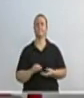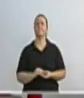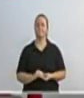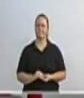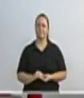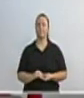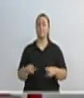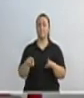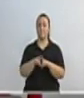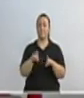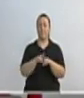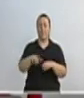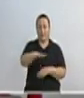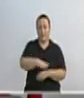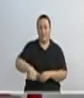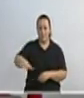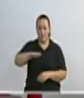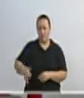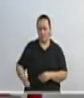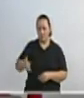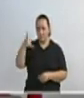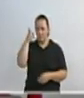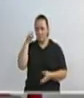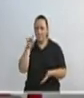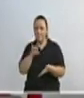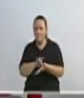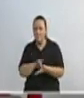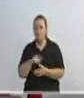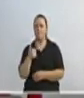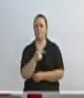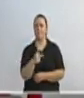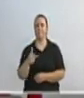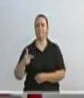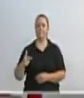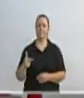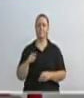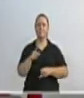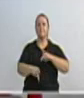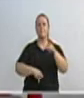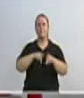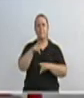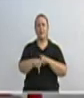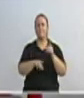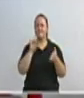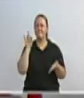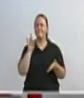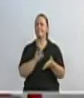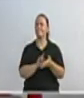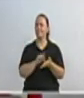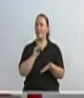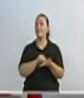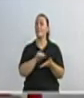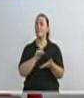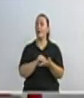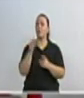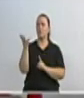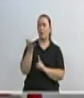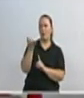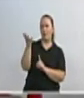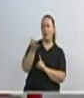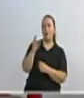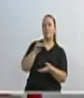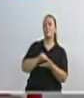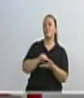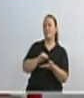a telefonia fixa ainda. Então, o povo realmente passa por essa dificuldade da falta de sinal de telefonia